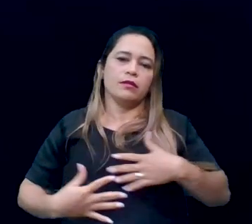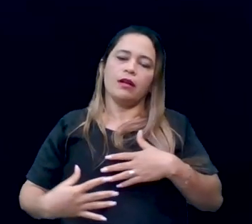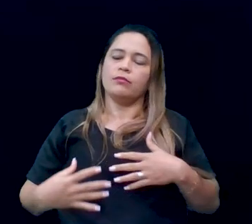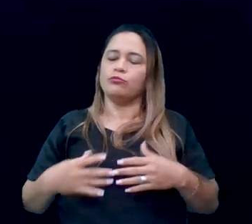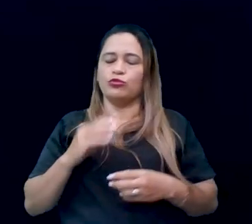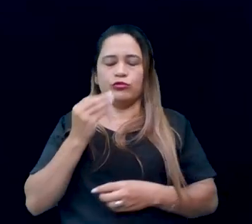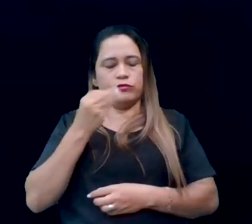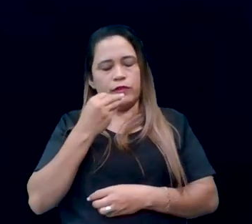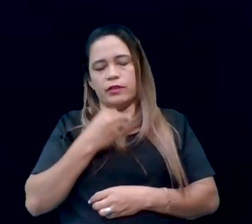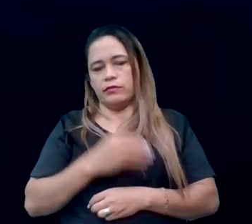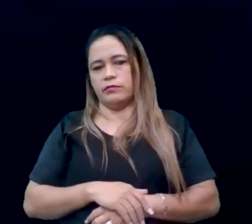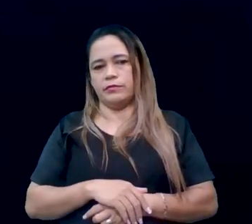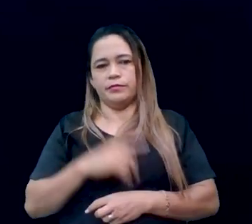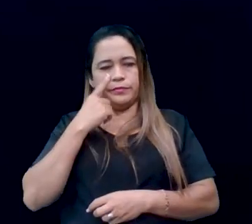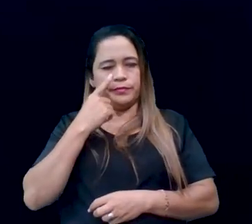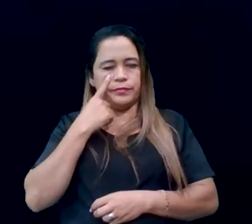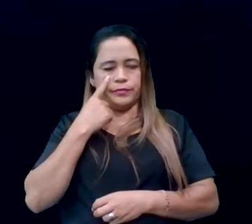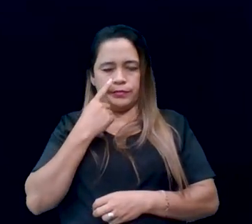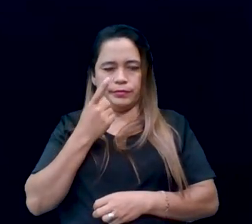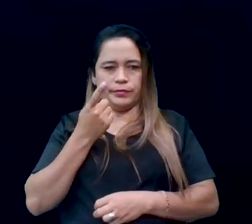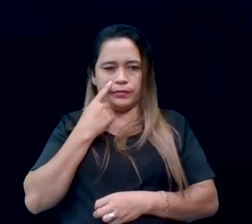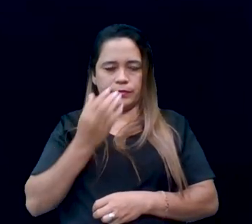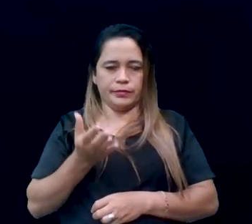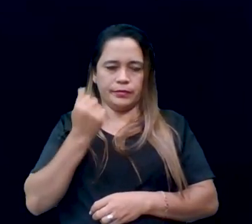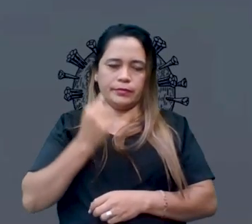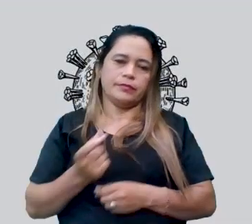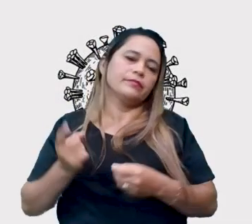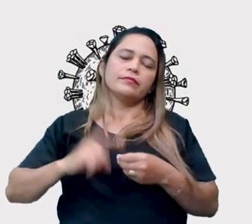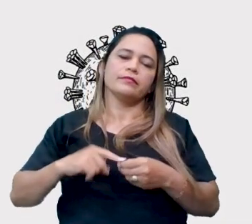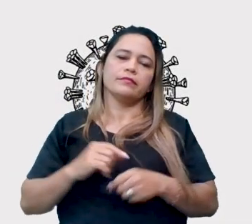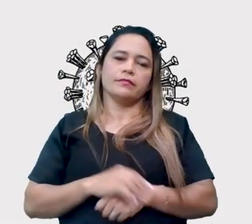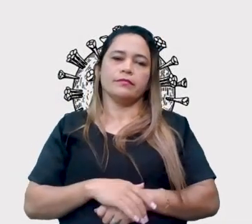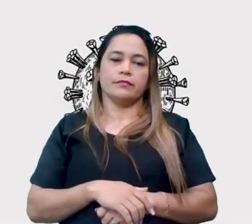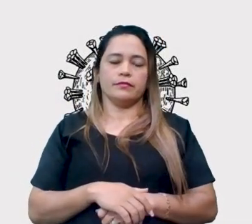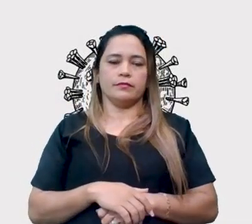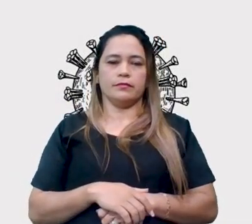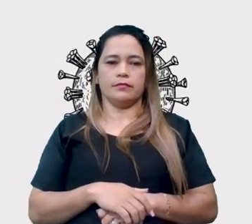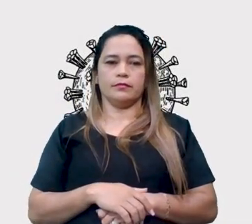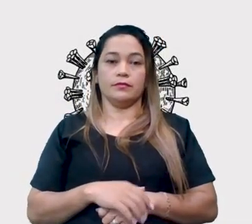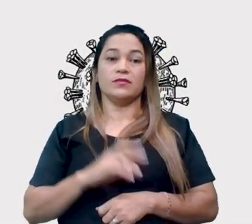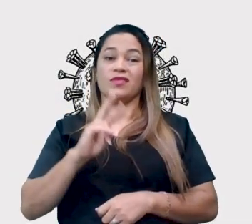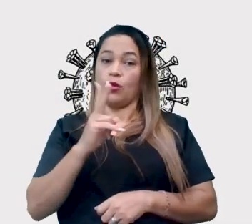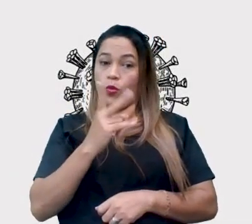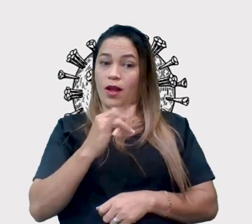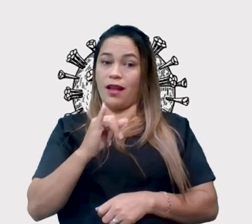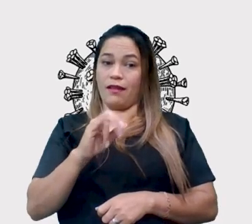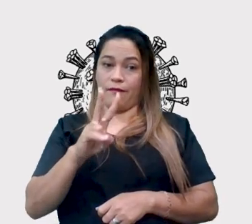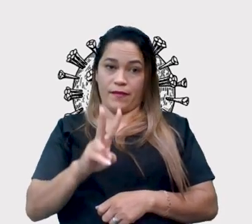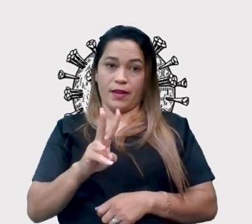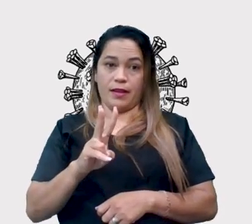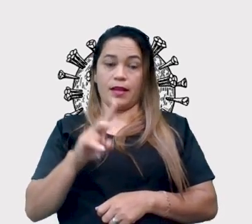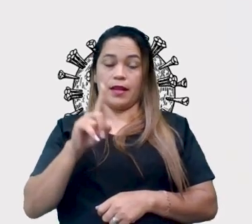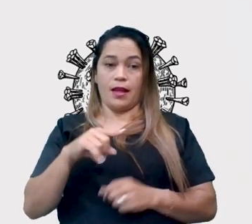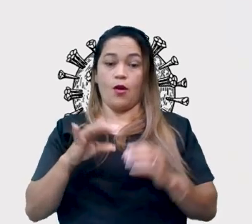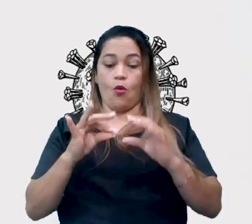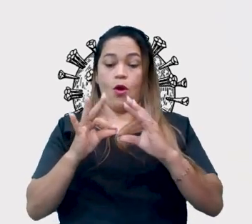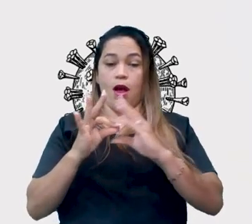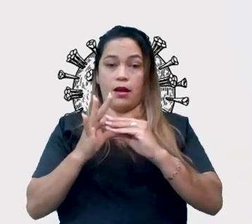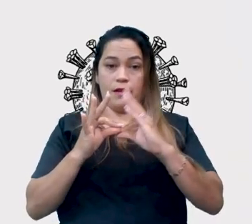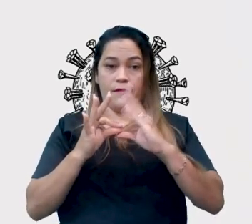ativo. Vamos entender um pouquinho mais sobre esse vírus? Volta para a tela comigo, vamos lá. O HIV, ele é um vírus chamado